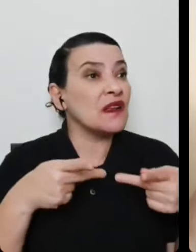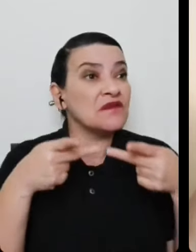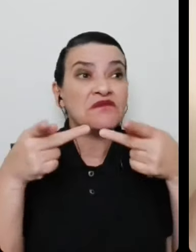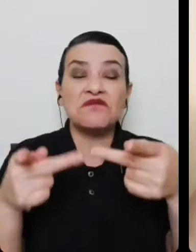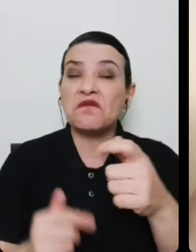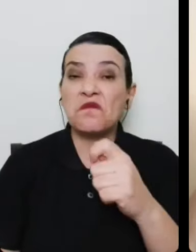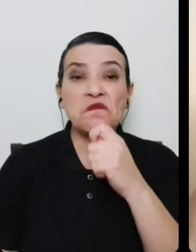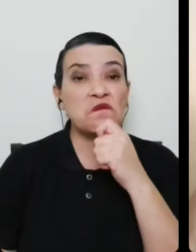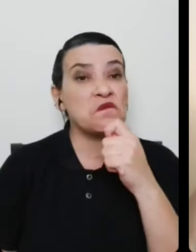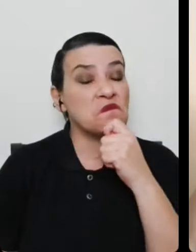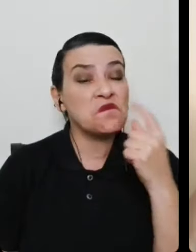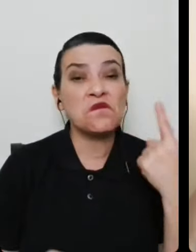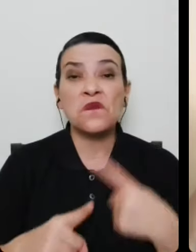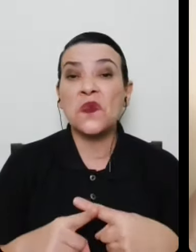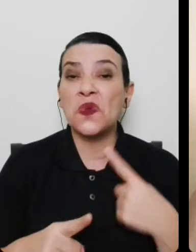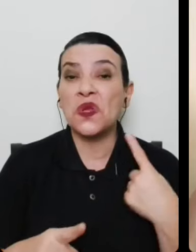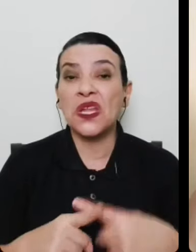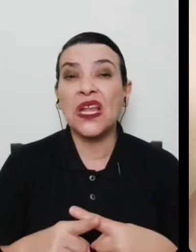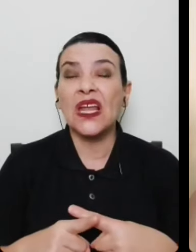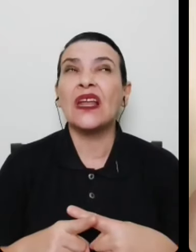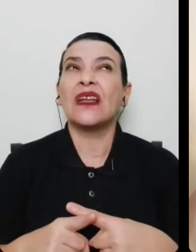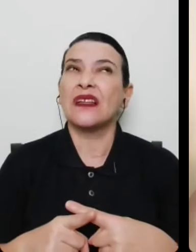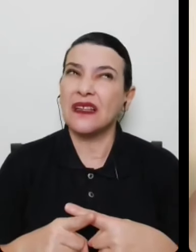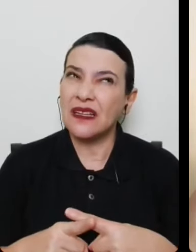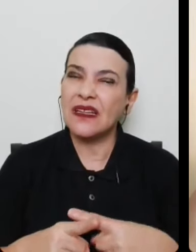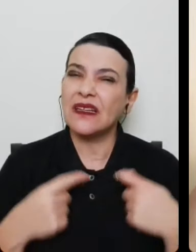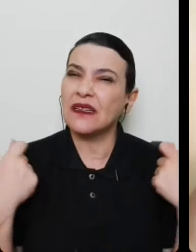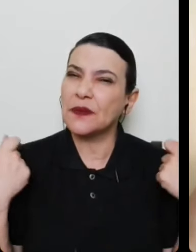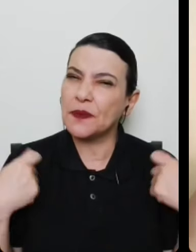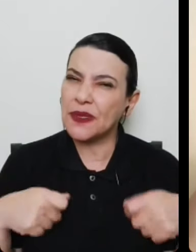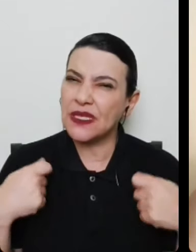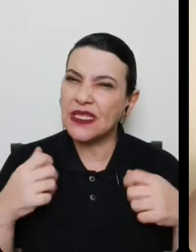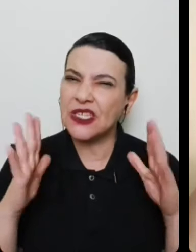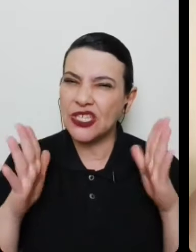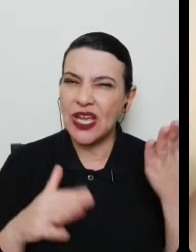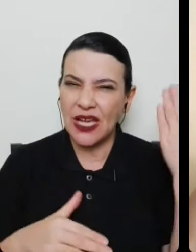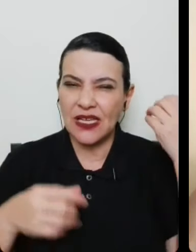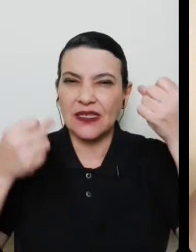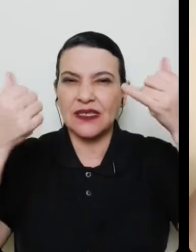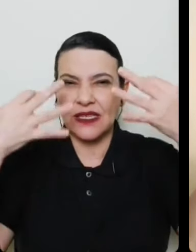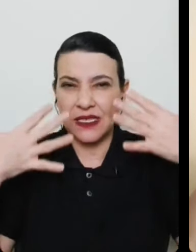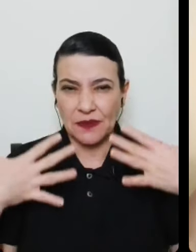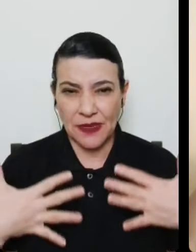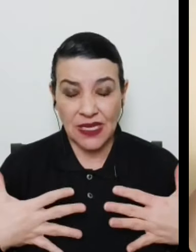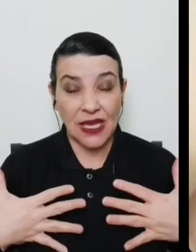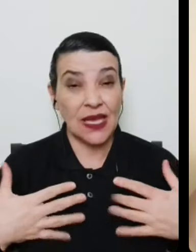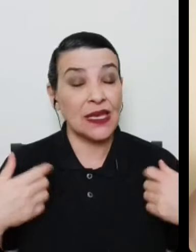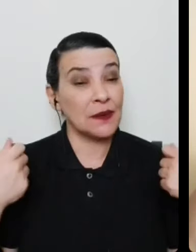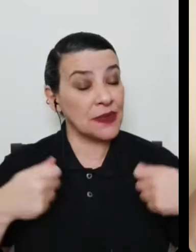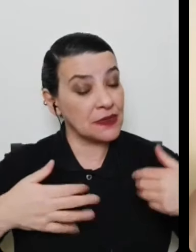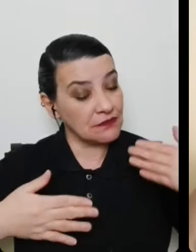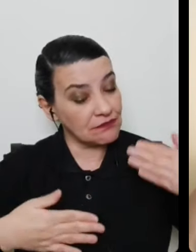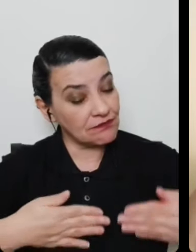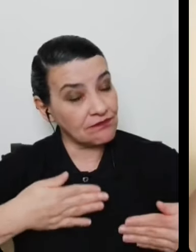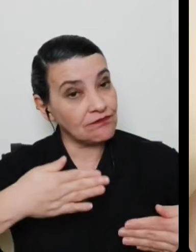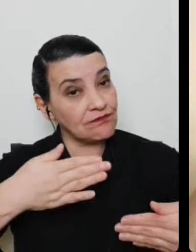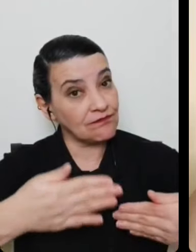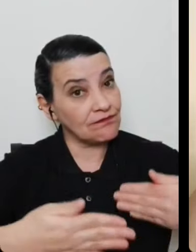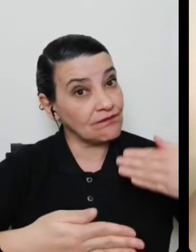porque ainda a gente precisa, aquilo que a gente estava falando no começo, caminhar